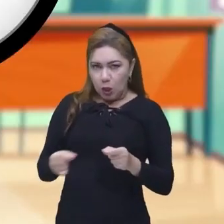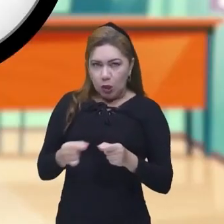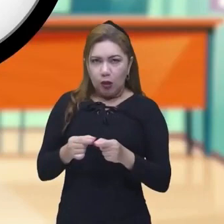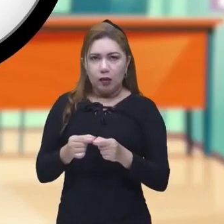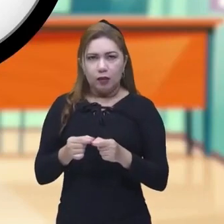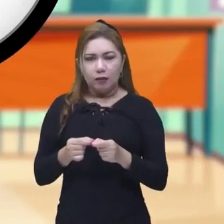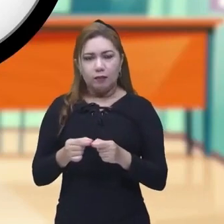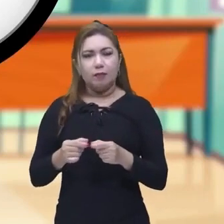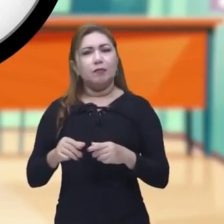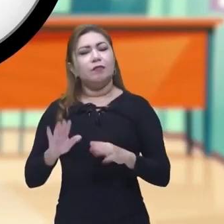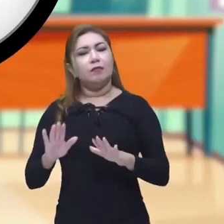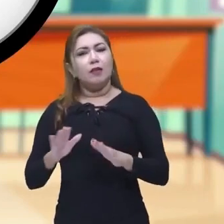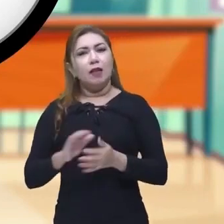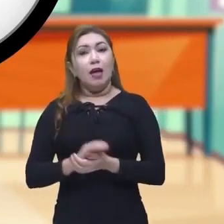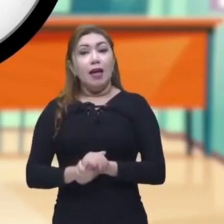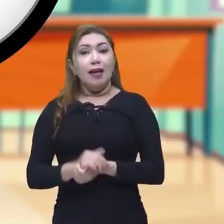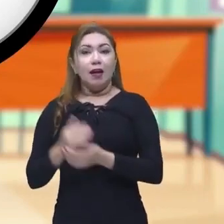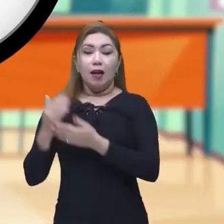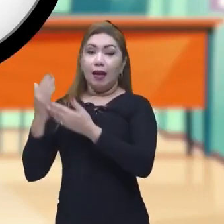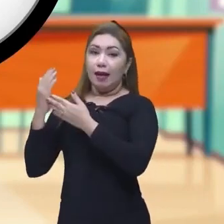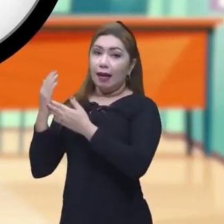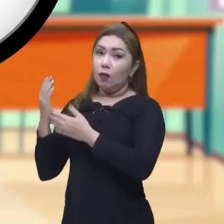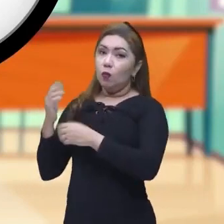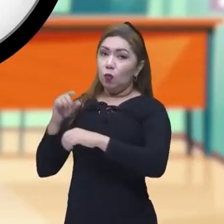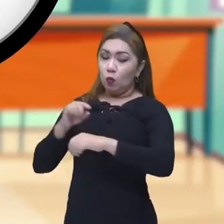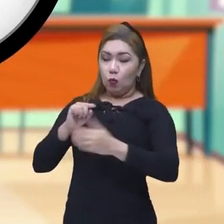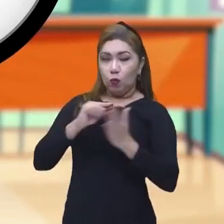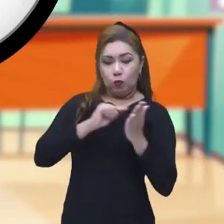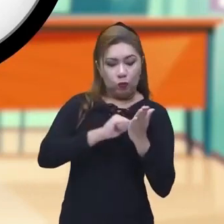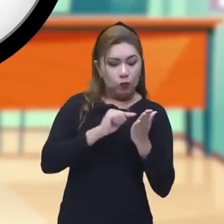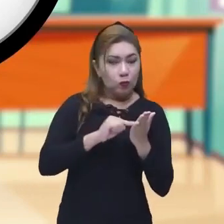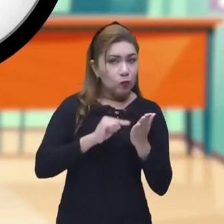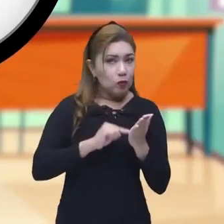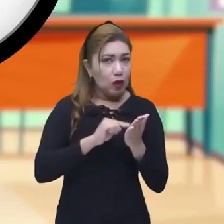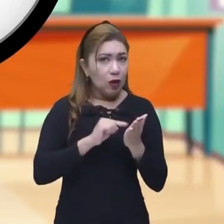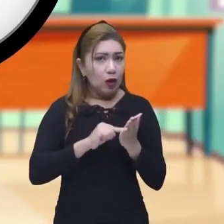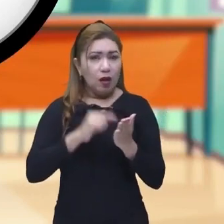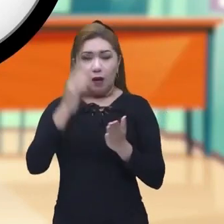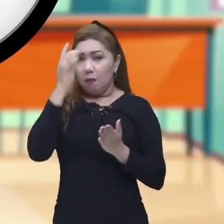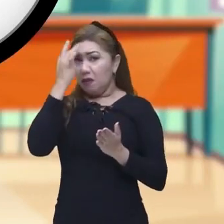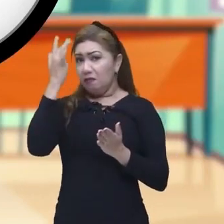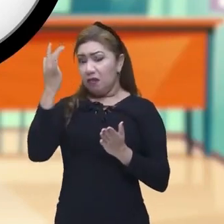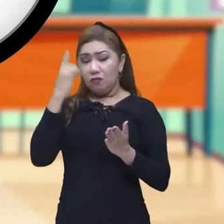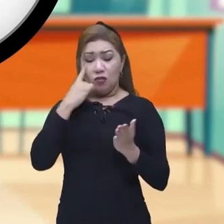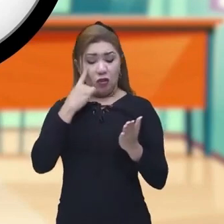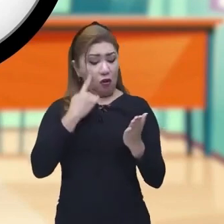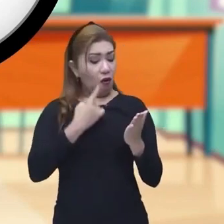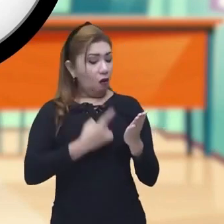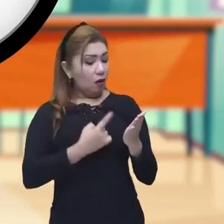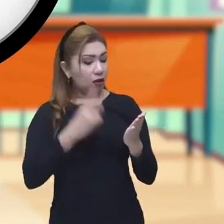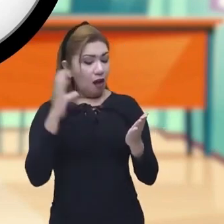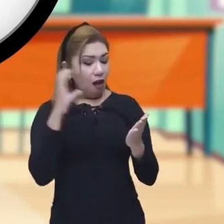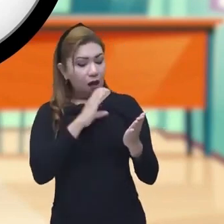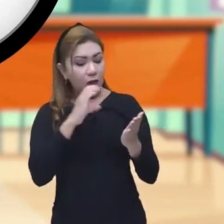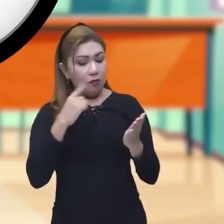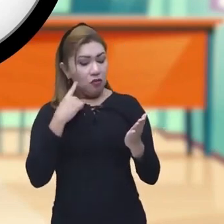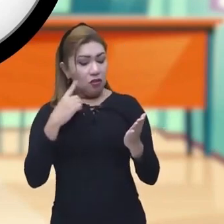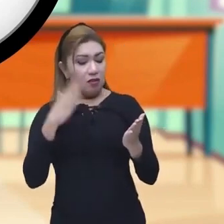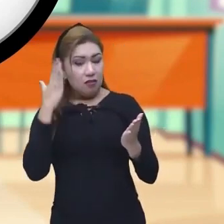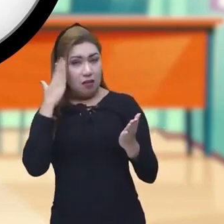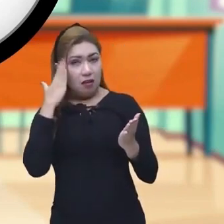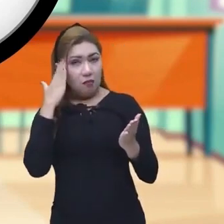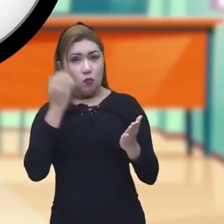relógio digital, ele é um relógio mais fácil da visualização. Por quê? Porque nele você tem as horas diretamente. Diferente desse aqui, que é o